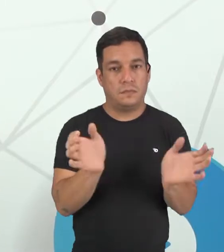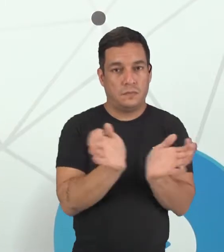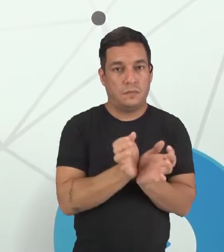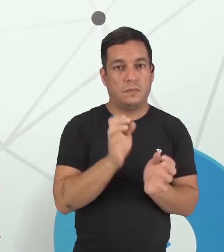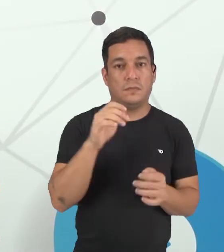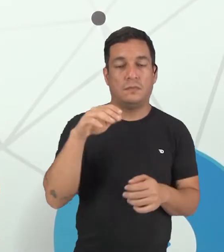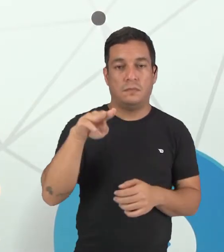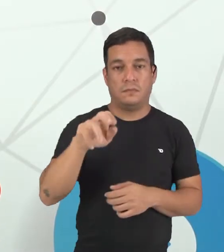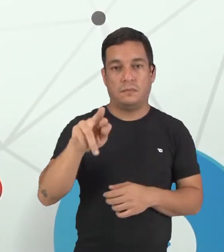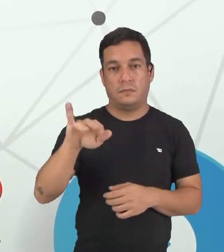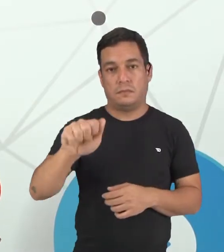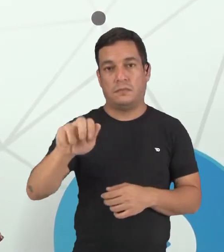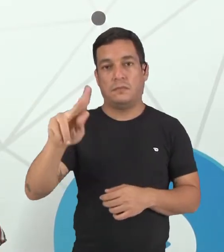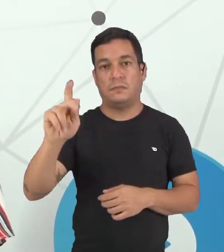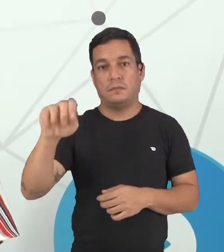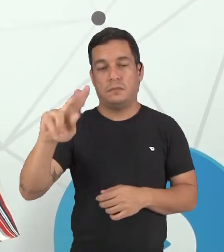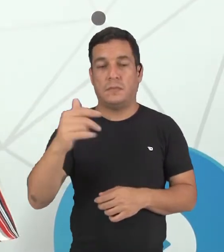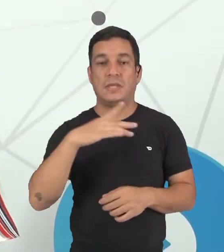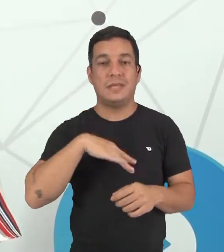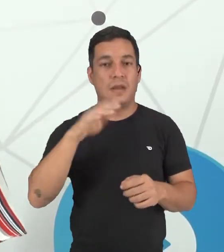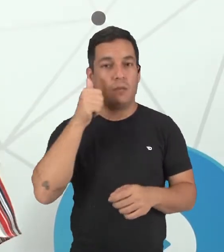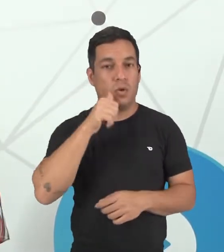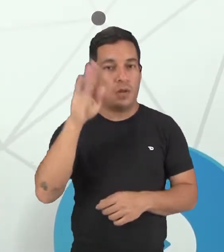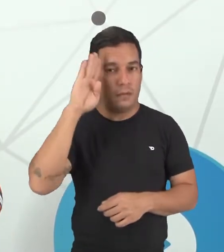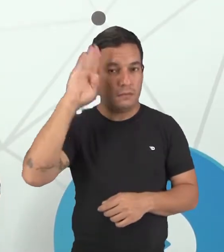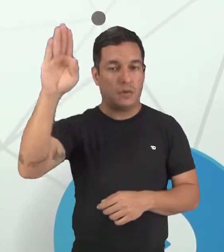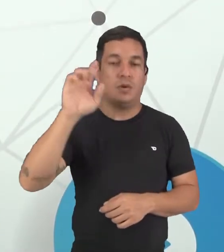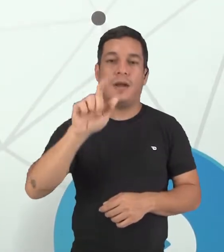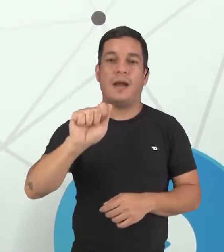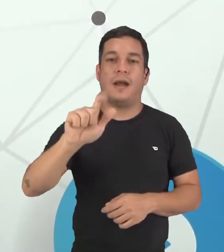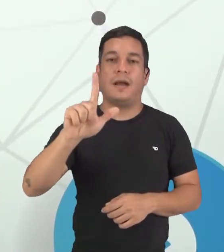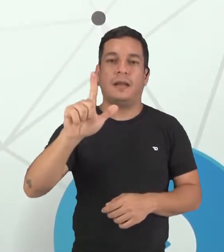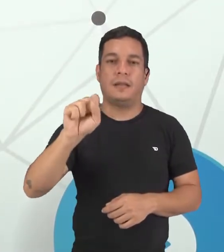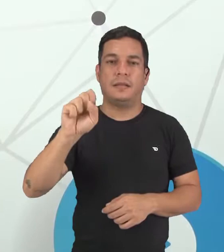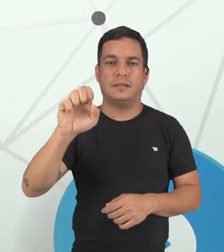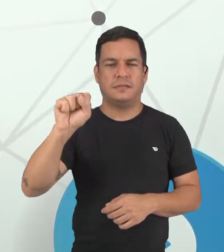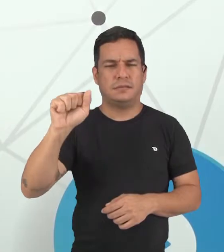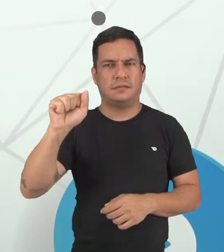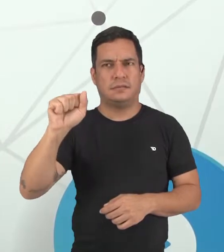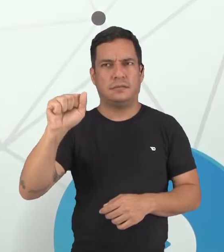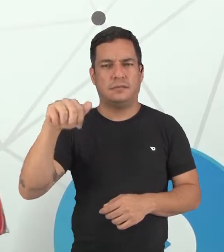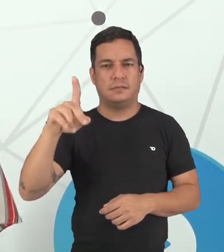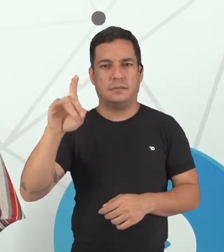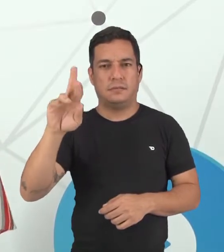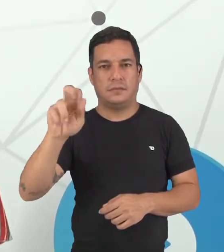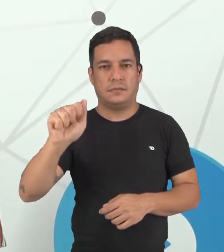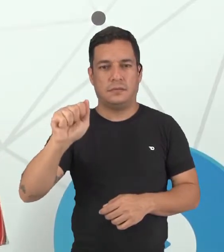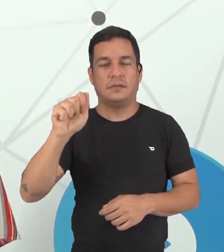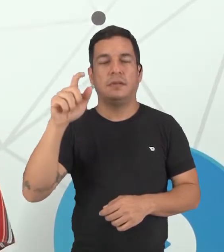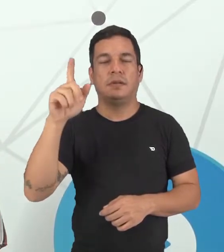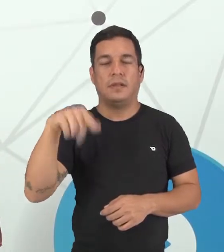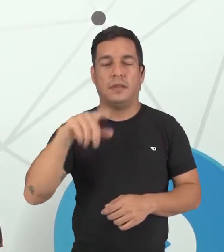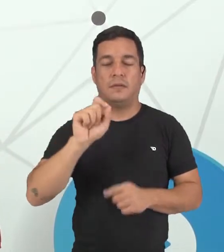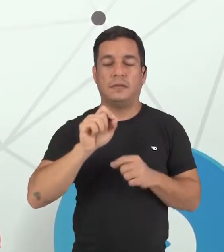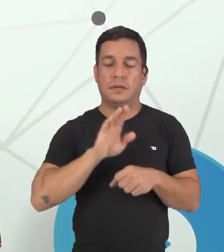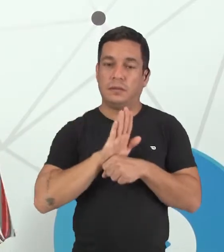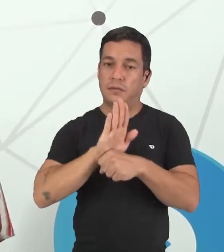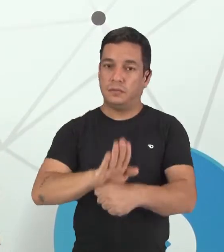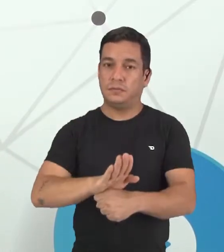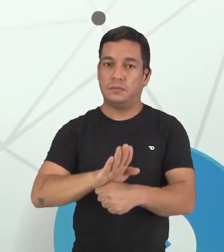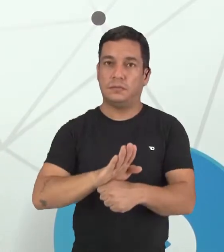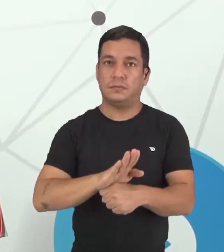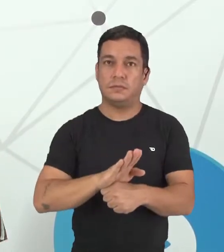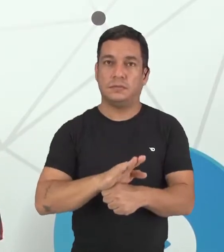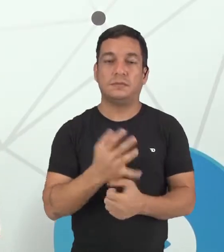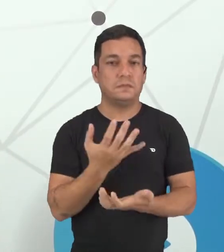Penha, que hoje é coordenada pela Major Alexandra, que é quem atende os chamados que são realizados pelo Botão da Vida.